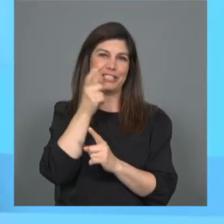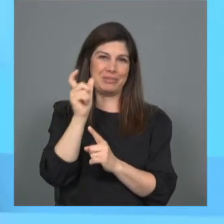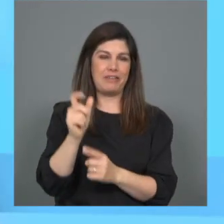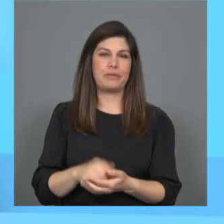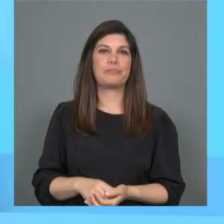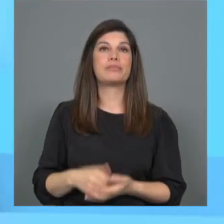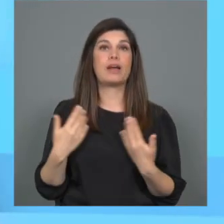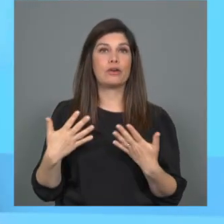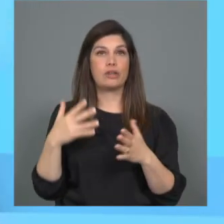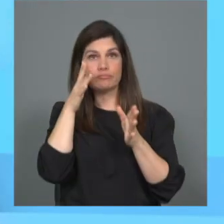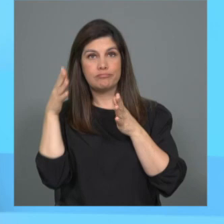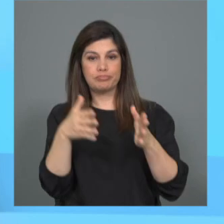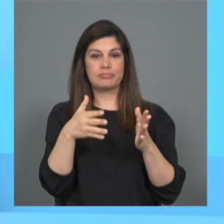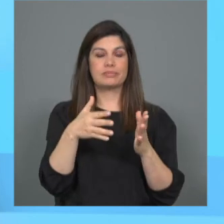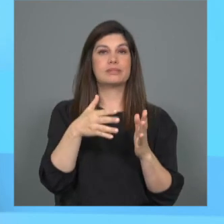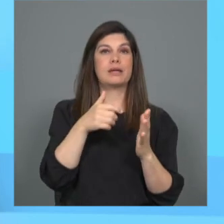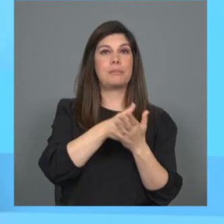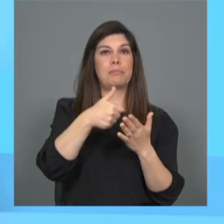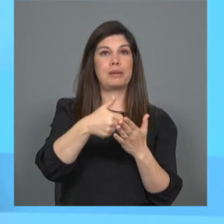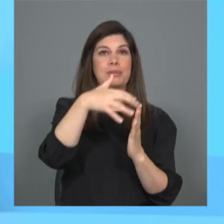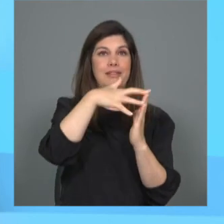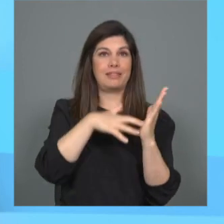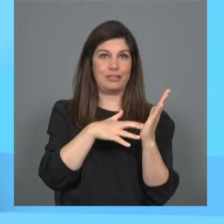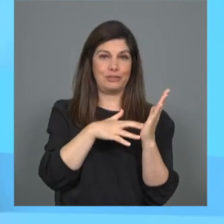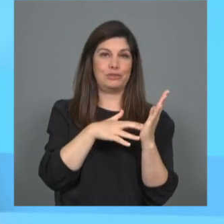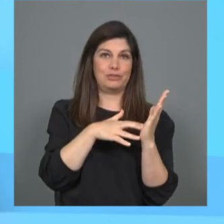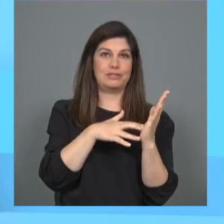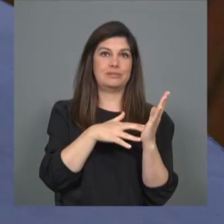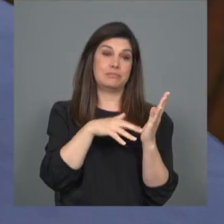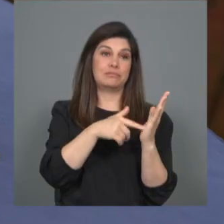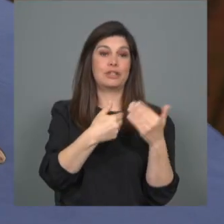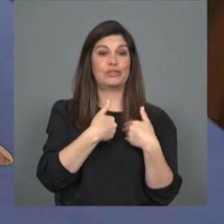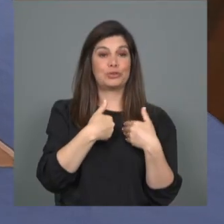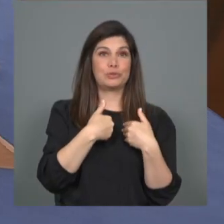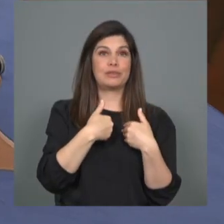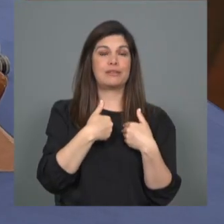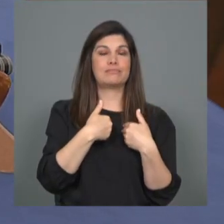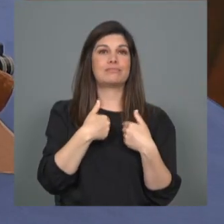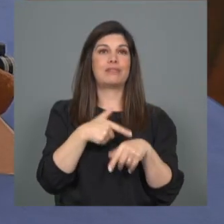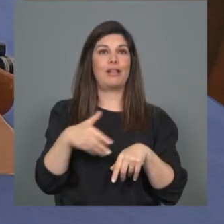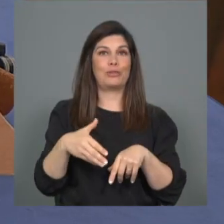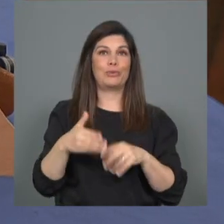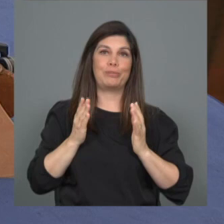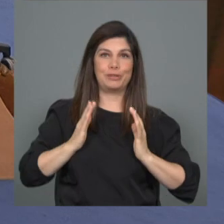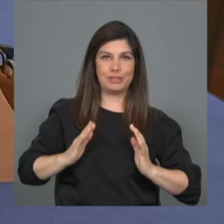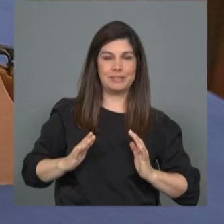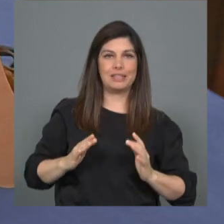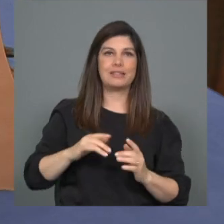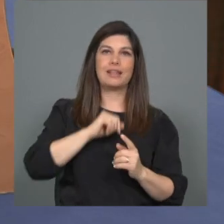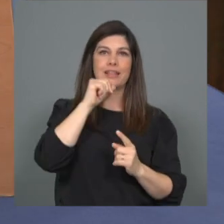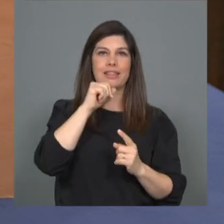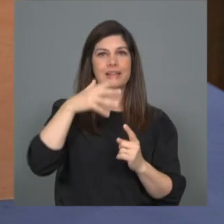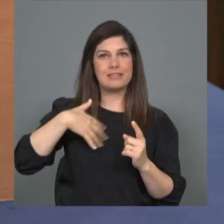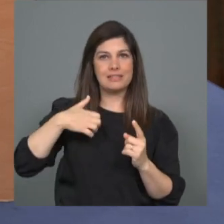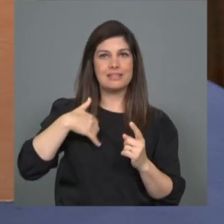textos da Bíblia que acredito também podem inspirar bons momentos de descanso. Escolhemos, como acontece em cada sexta-feira, os